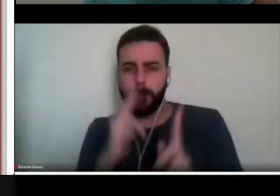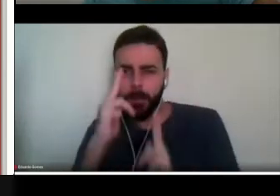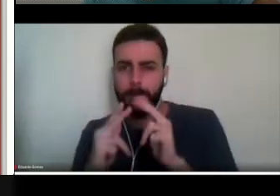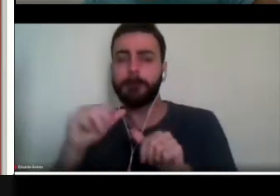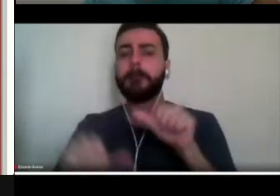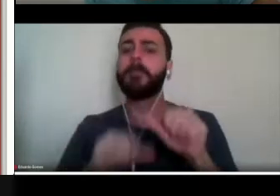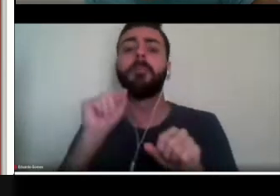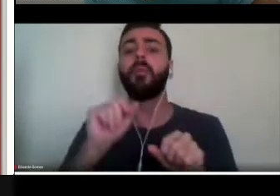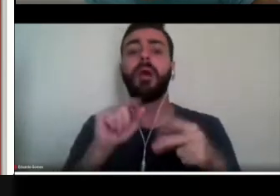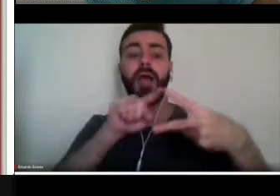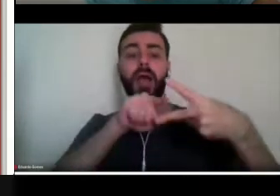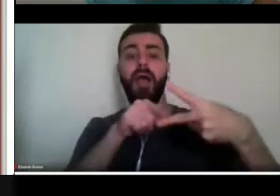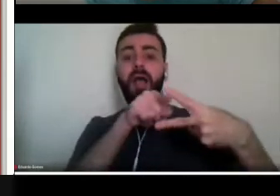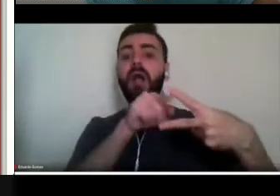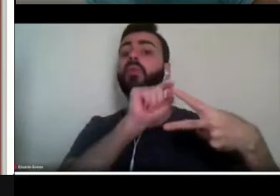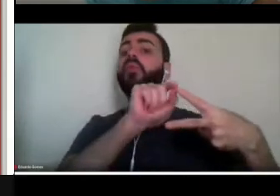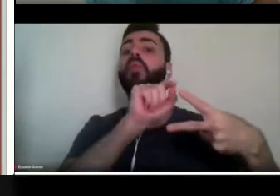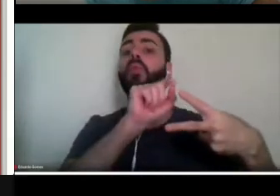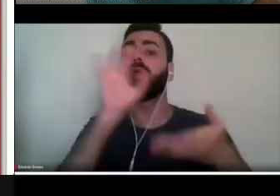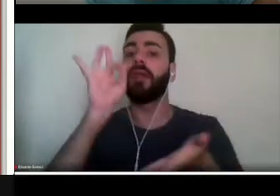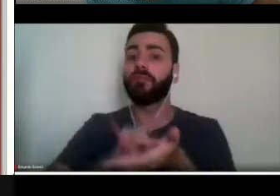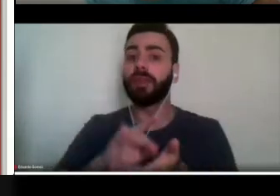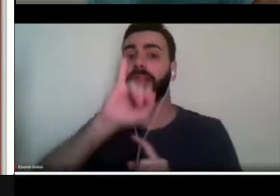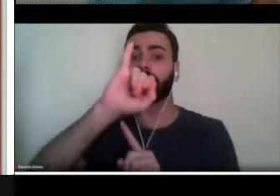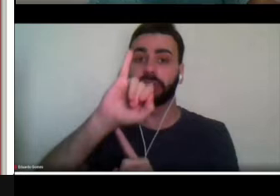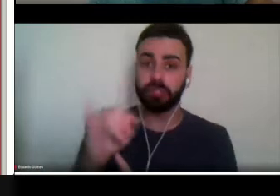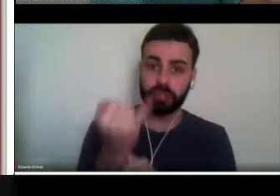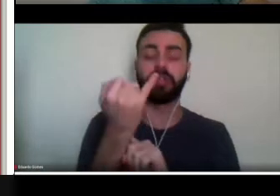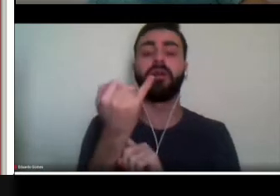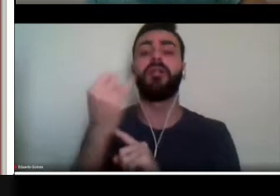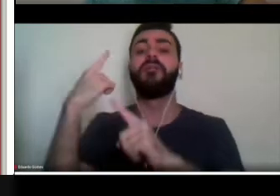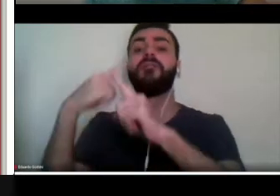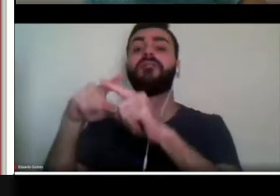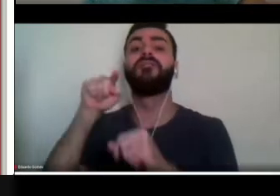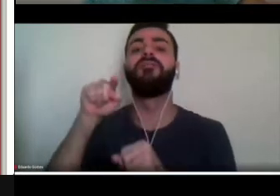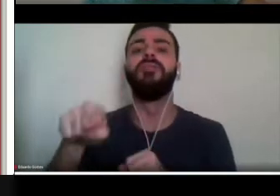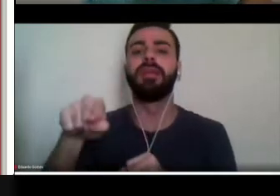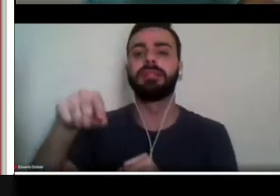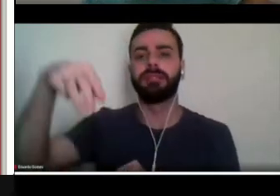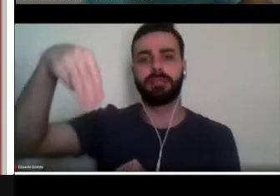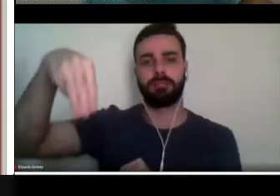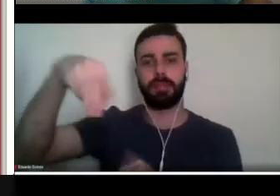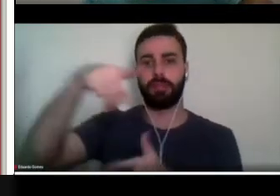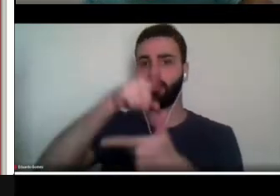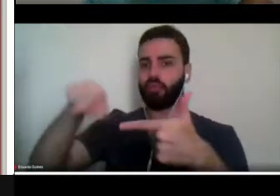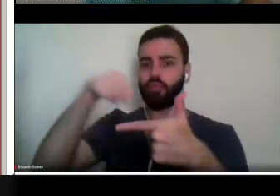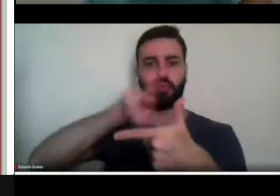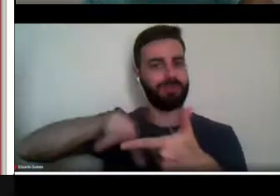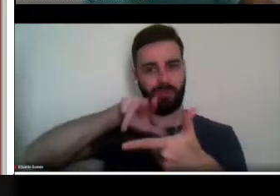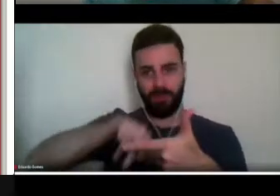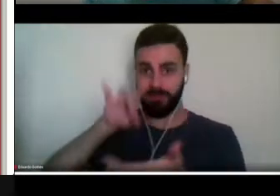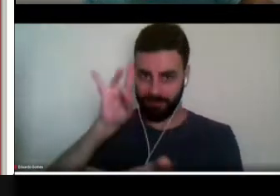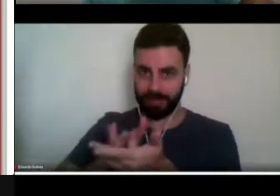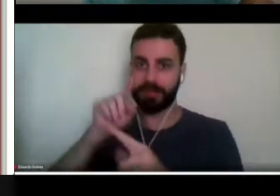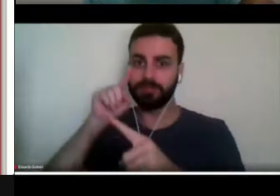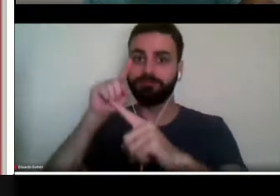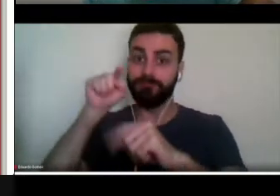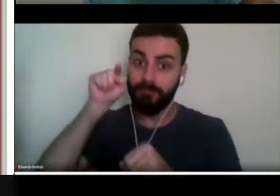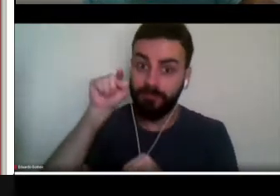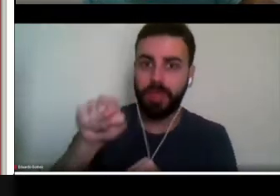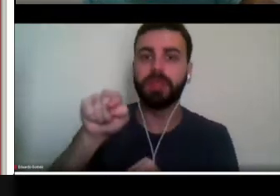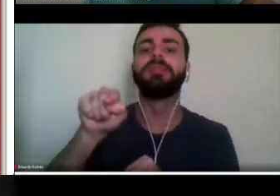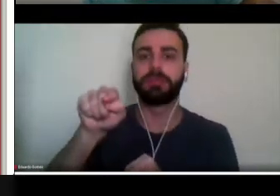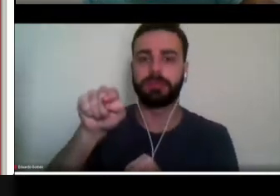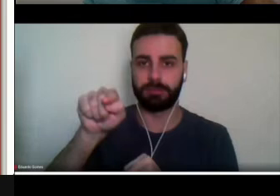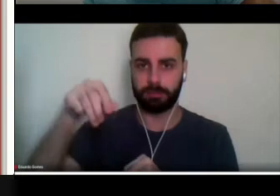unidade de joule vezes metro, tá? Dei uma olhada nisso lá. Eu já mudei lá no Moodle,